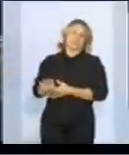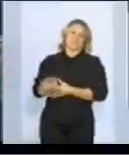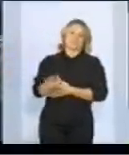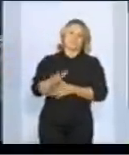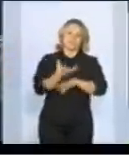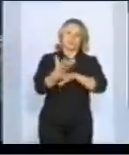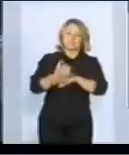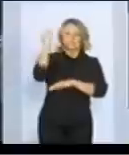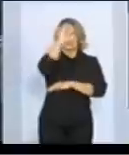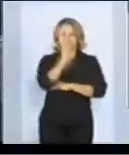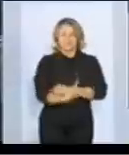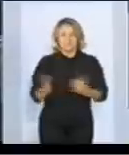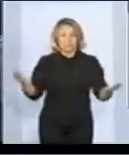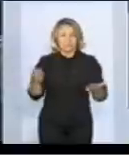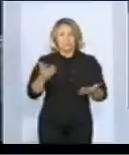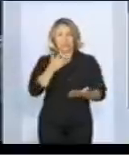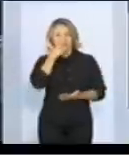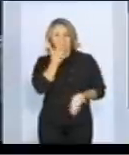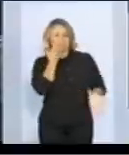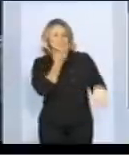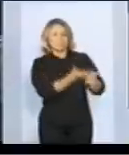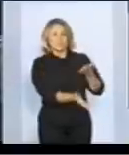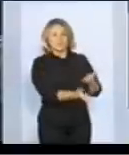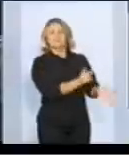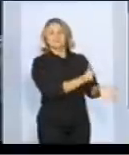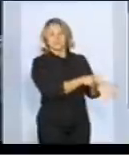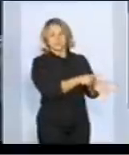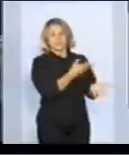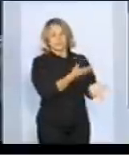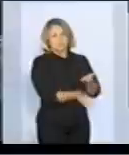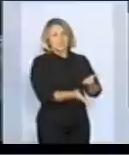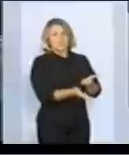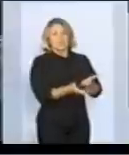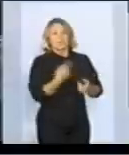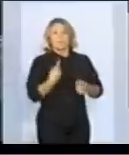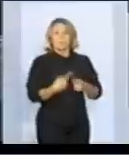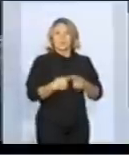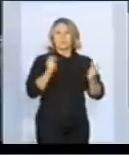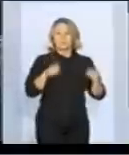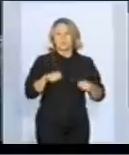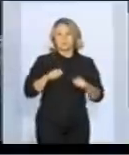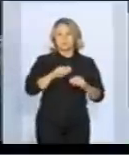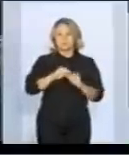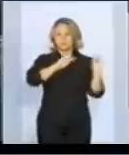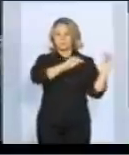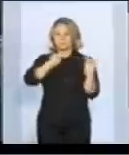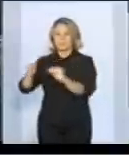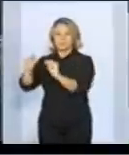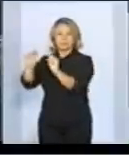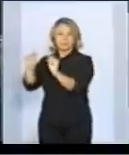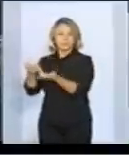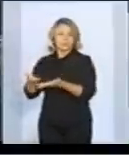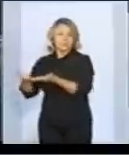que que acontece? Ele perde, ele de fato perde. Por quê? Custos podem ser repassados, você alterar as condições de